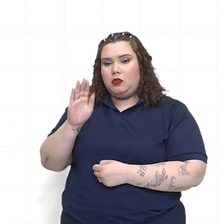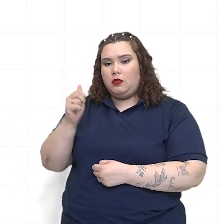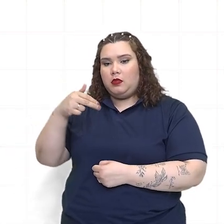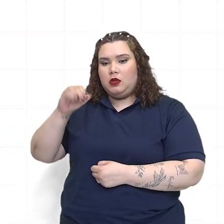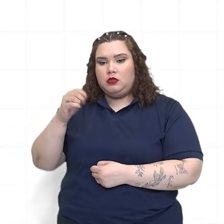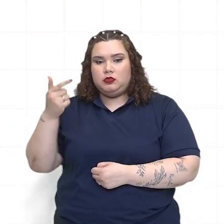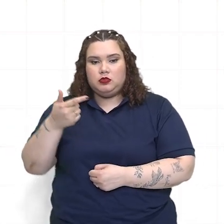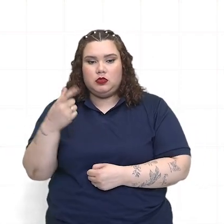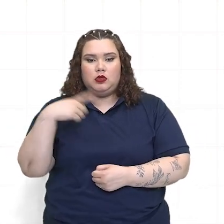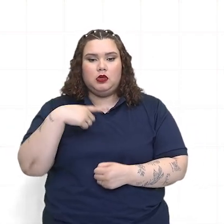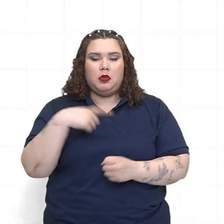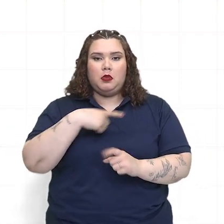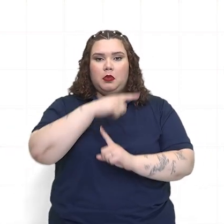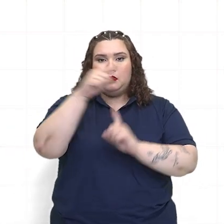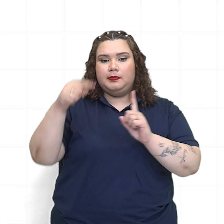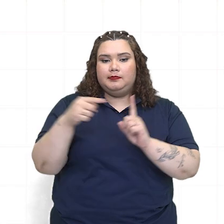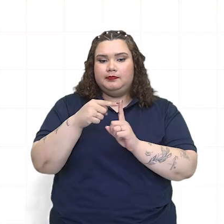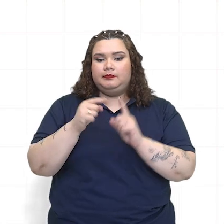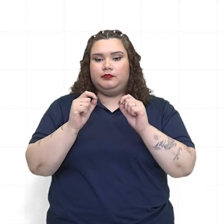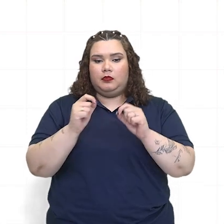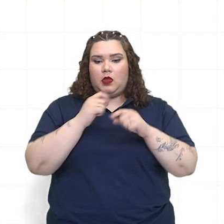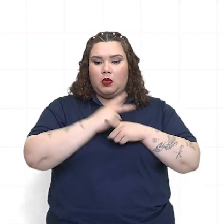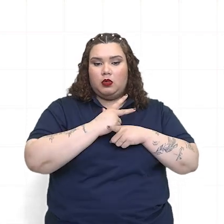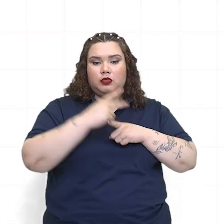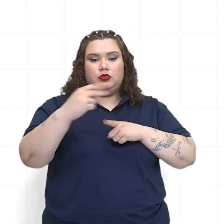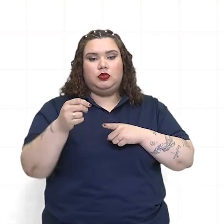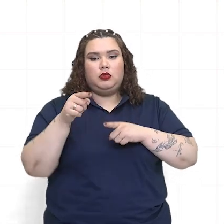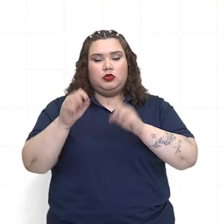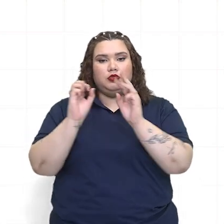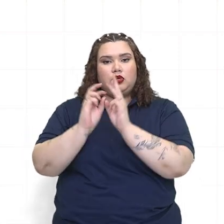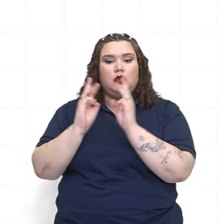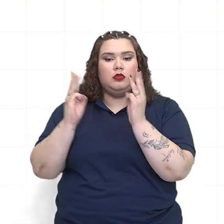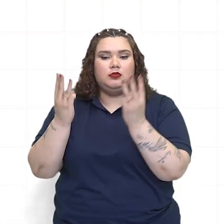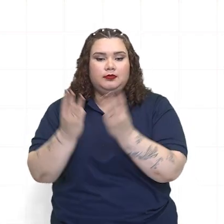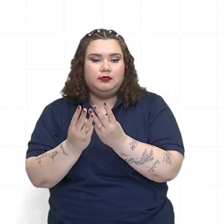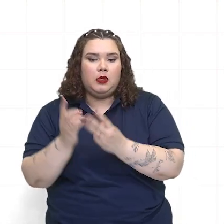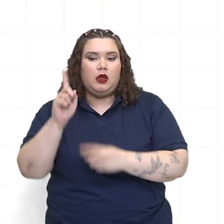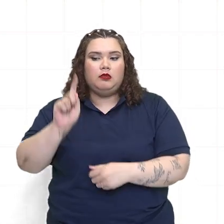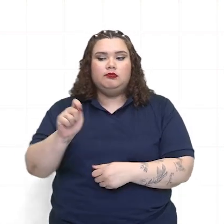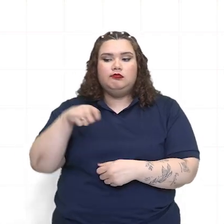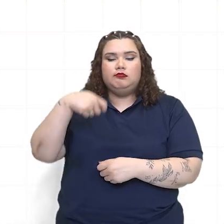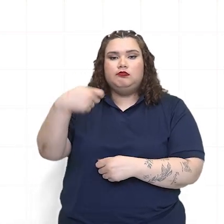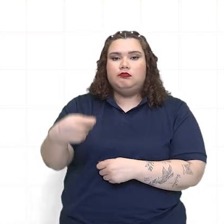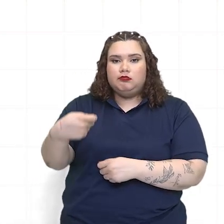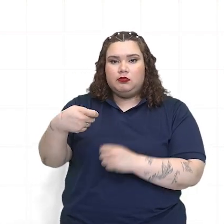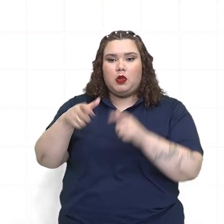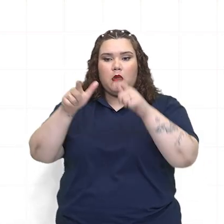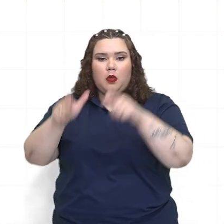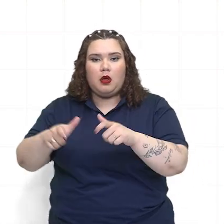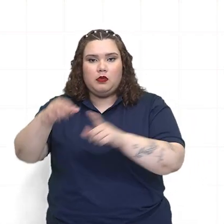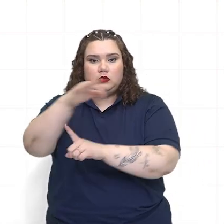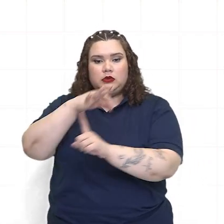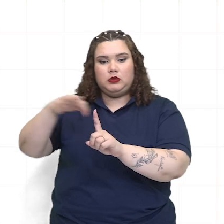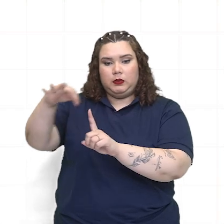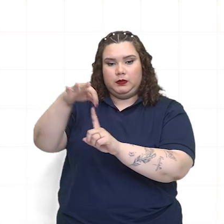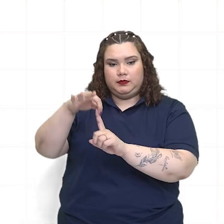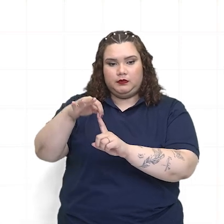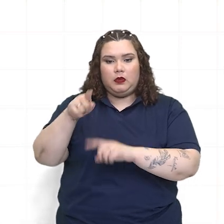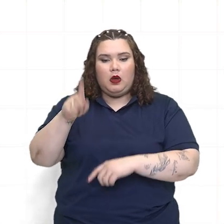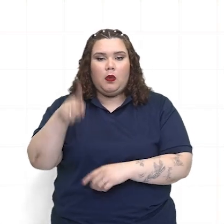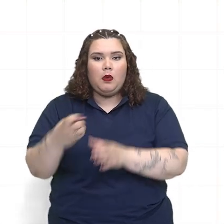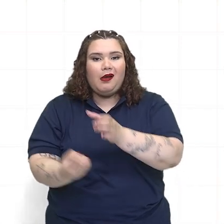II, tinha como objetivo conquistar Jerusalém, a chamada Terra